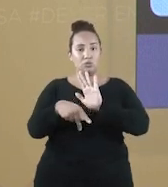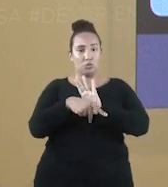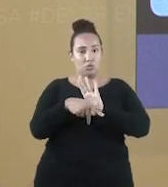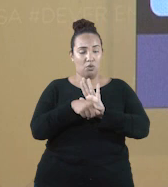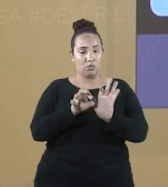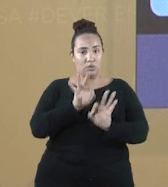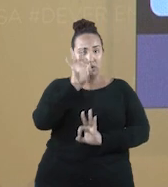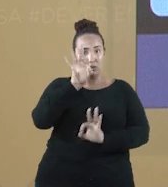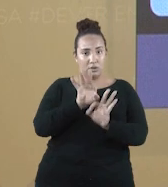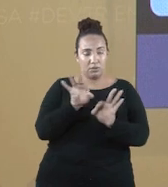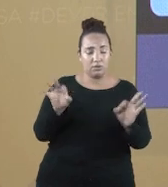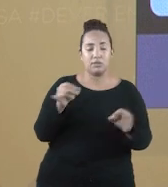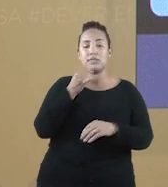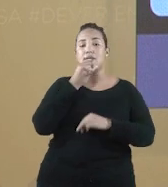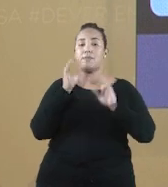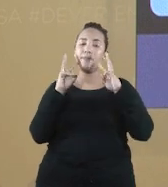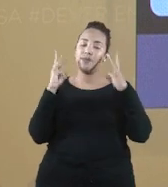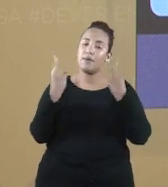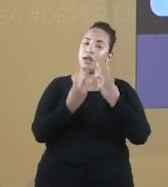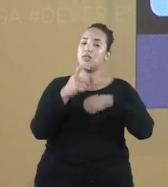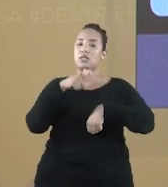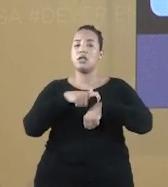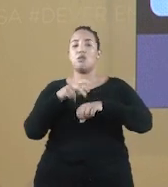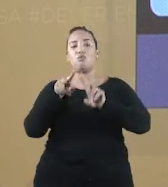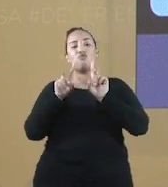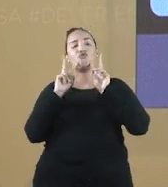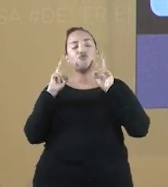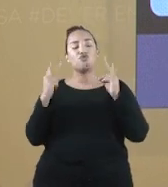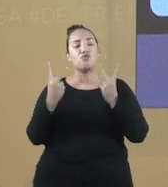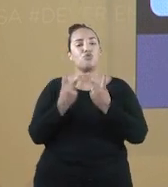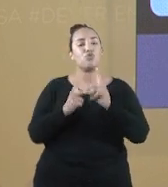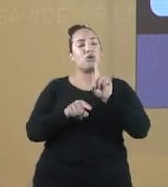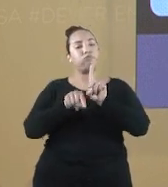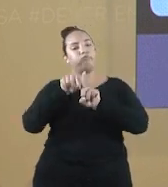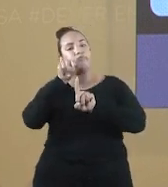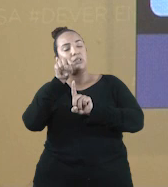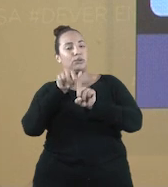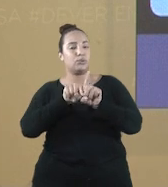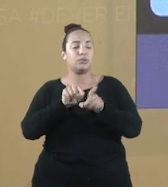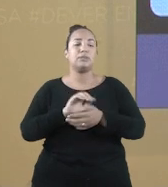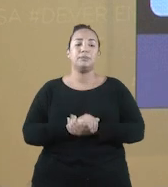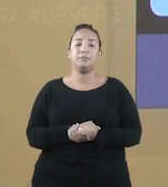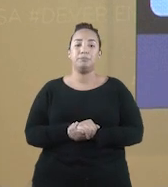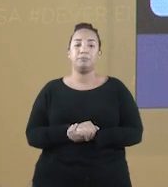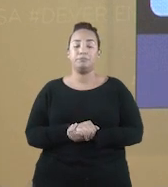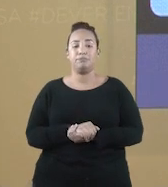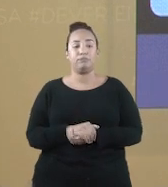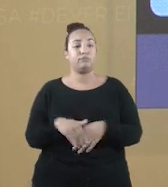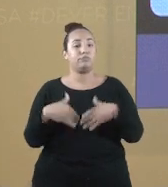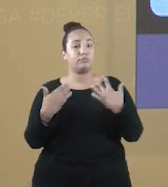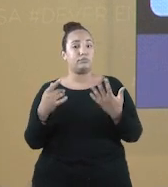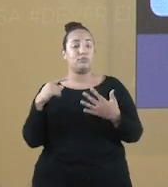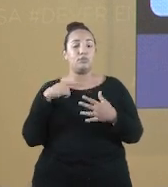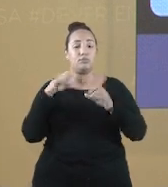medida, como comprimento, massa, tempo, volume, temperatura e muitos outros. Para